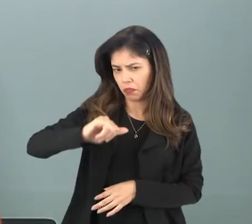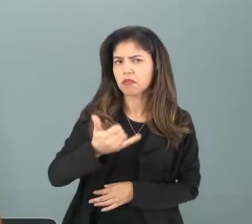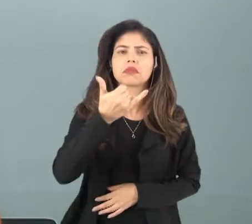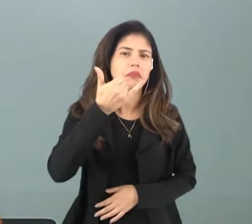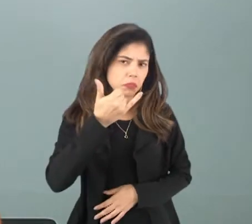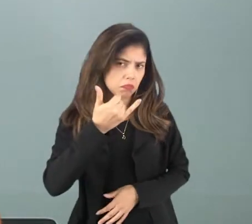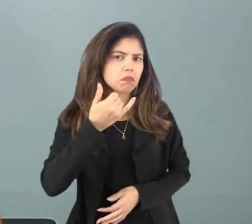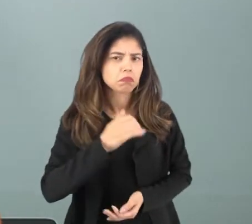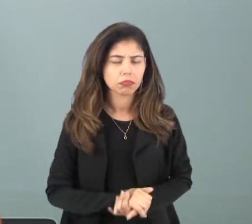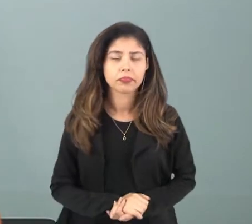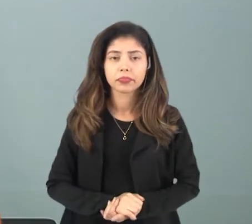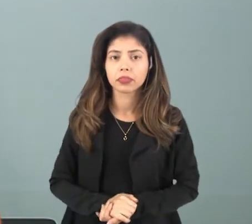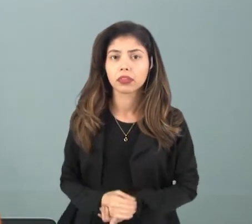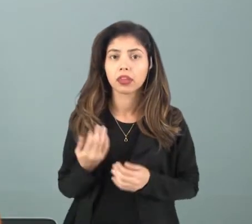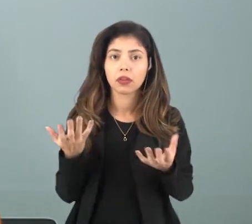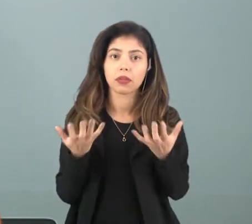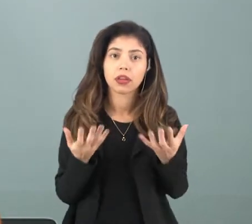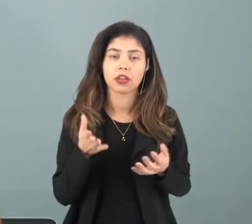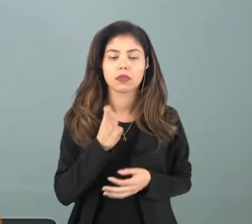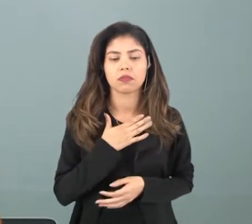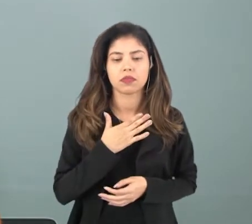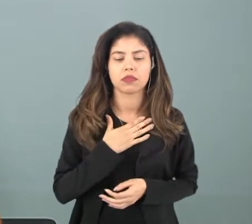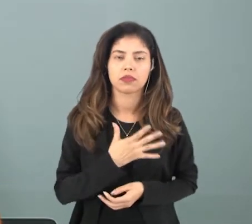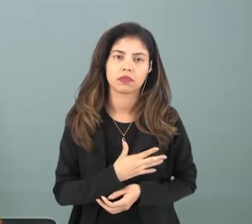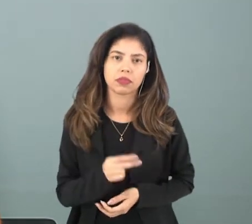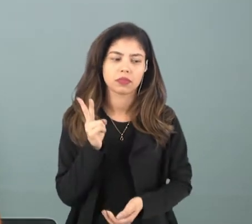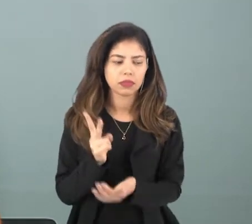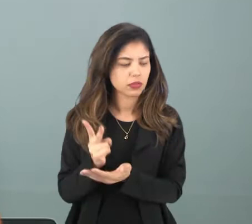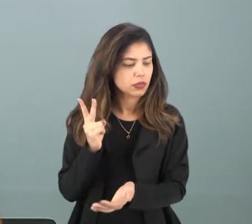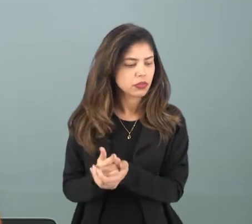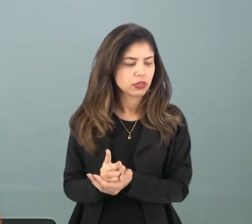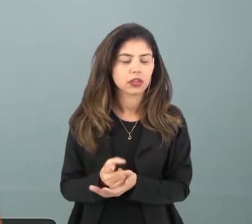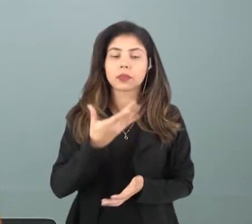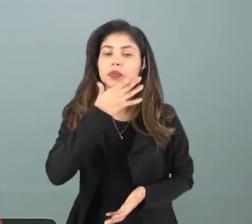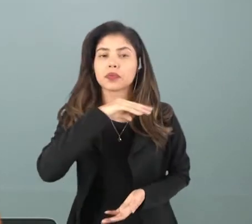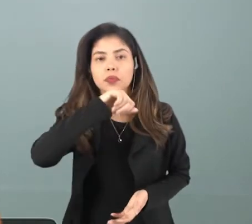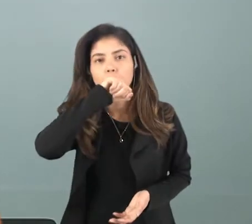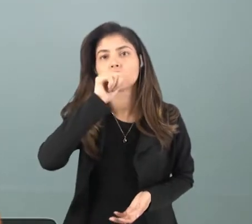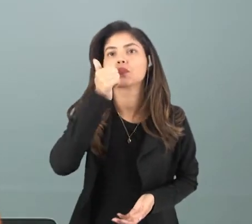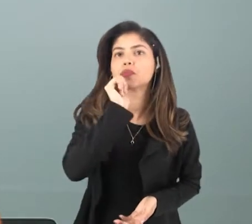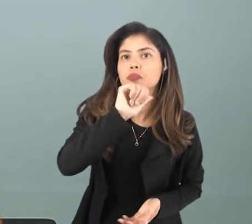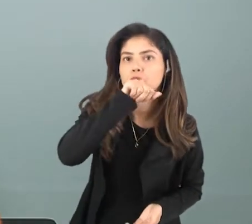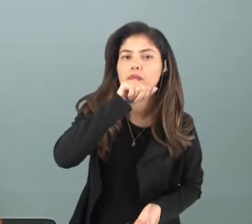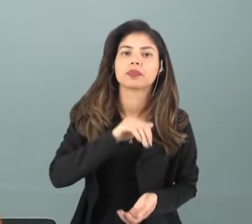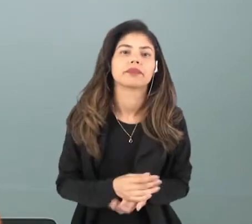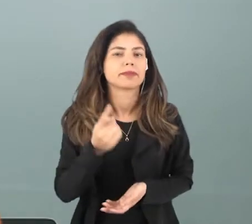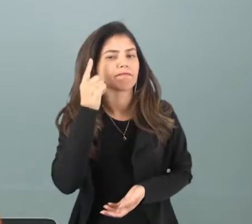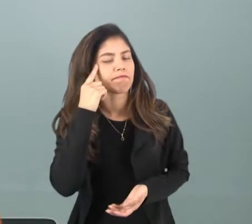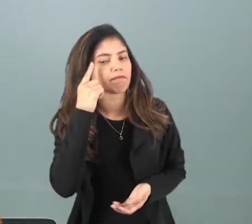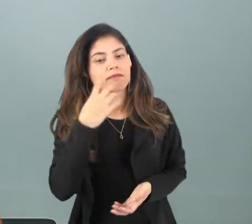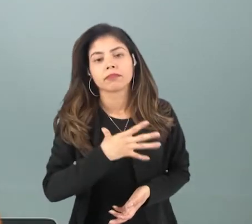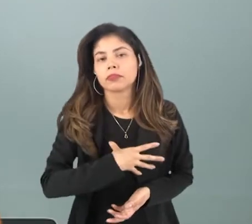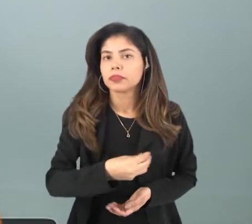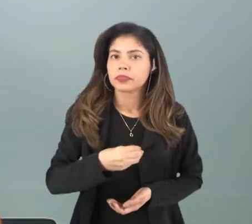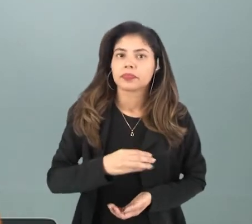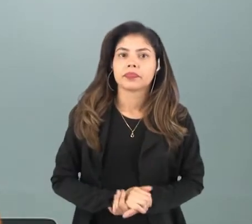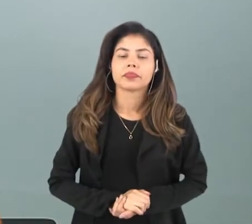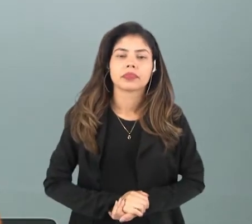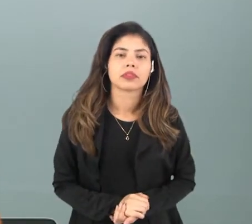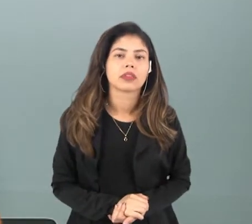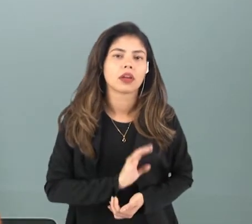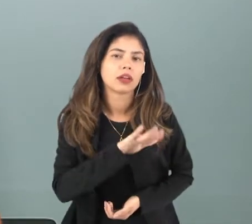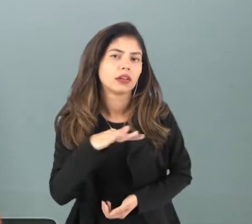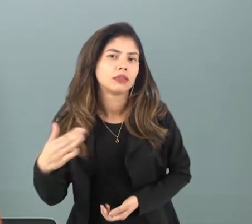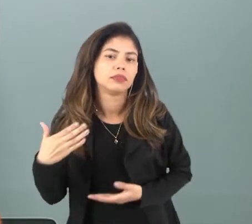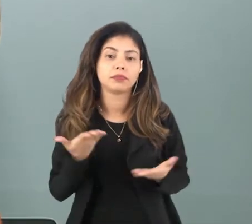oportunidade. E eu quero que os meus filhos, né? Sempre os pais, né, ficam pensando nos filhos. E aqui, ó, quando